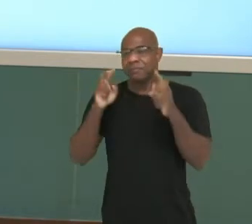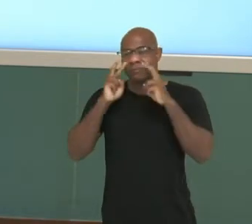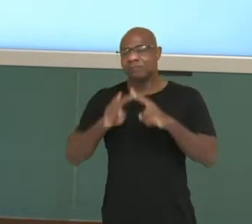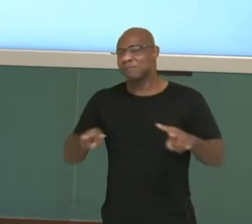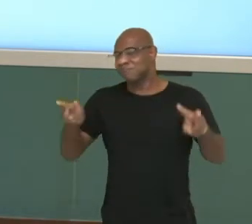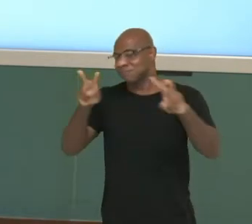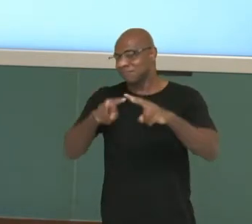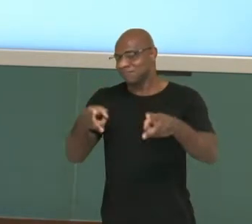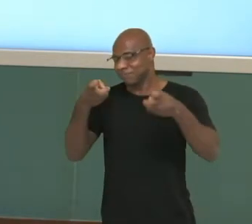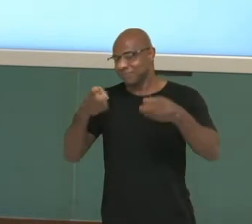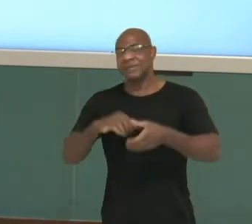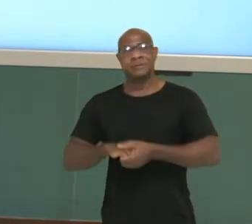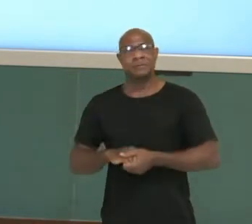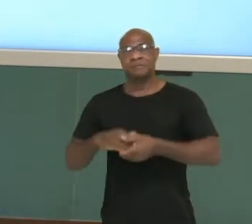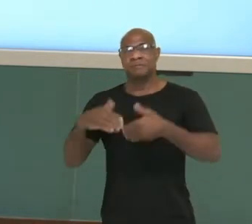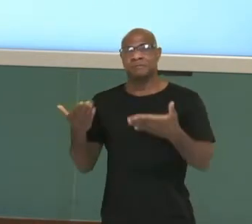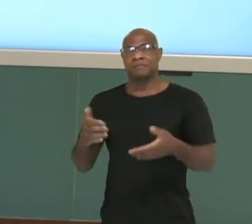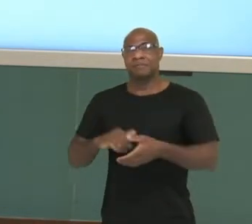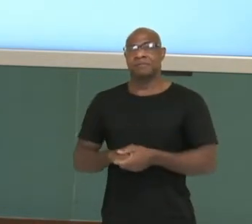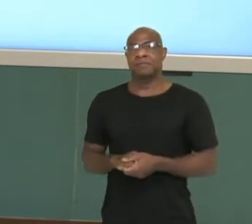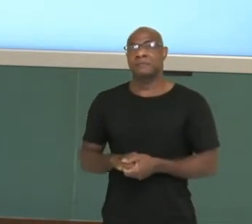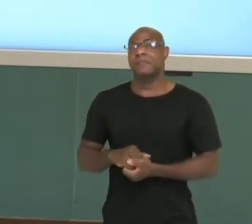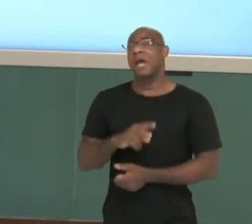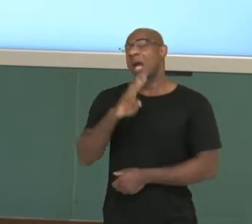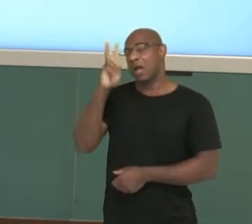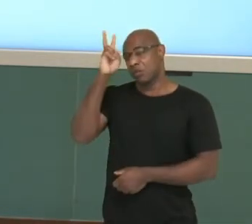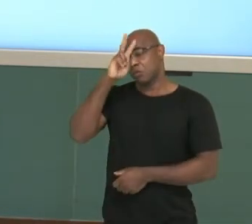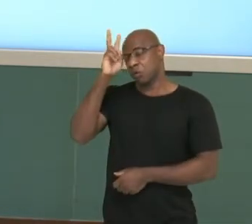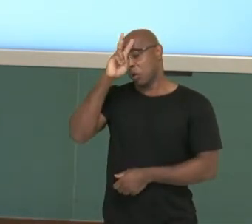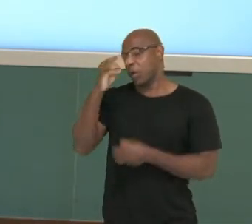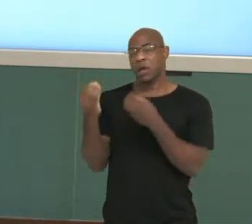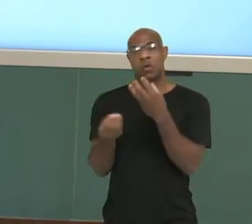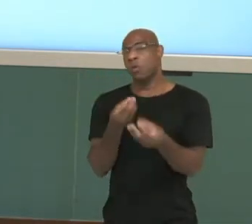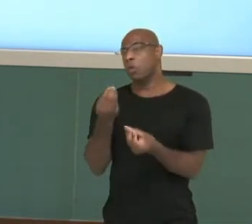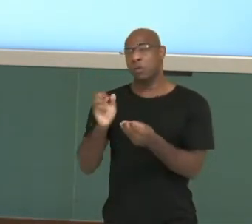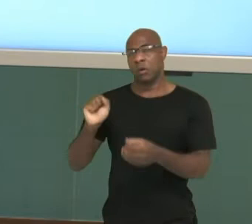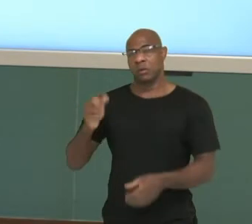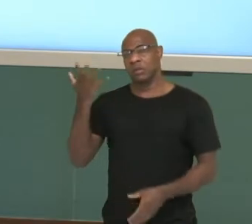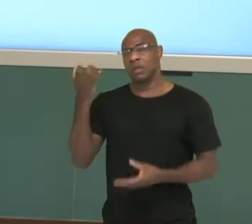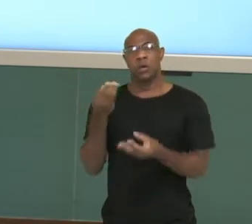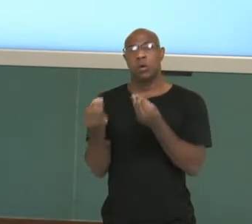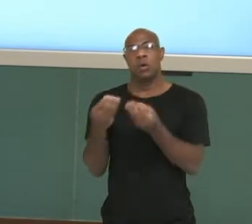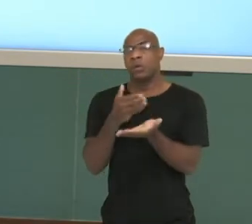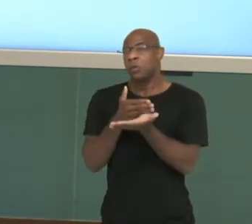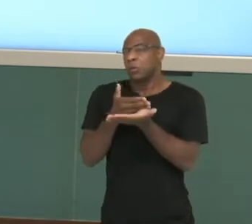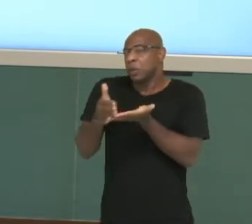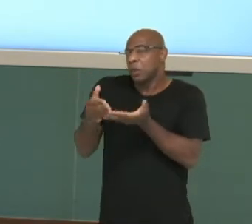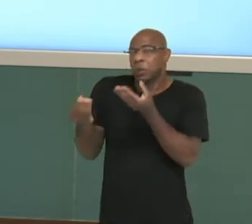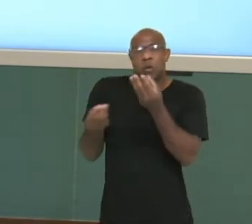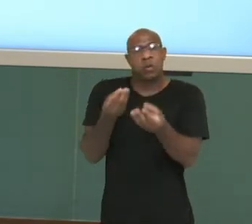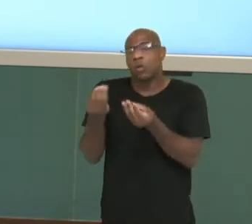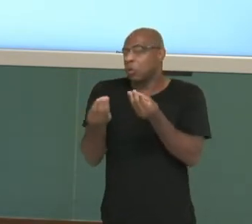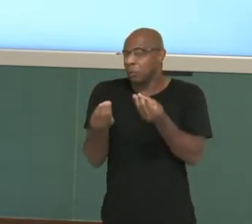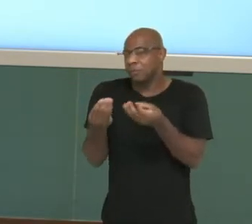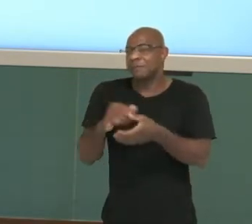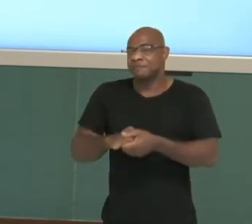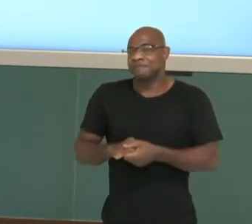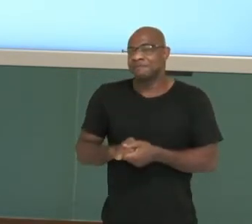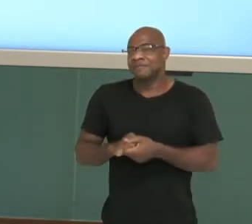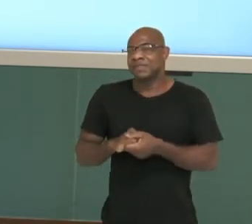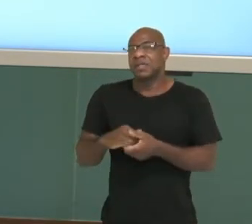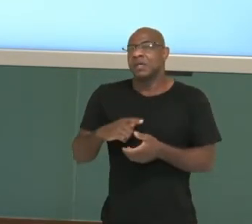visual. Vamos ver um pouquinho da história da mímica, onde foi sua origem, qual foi, né, o